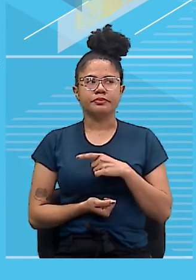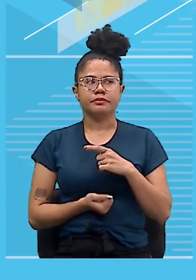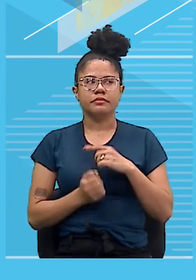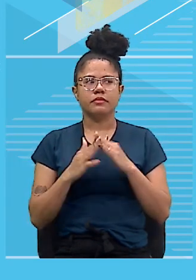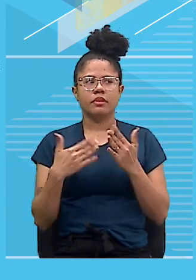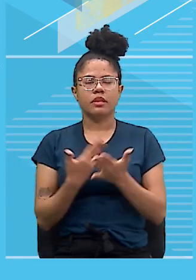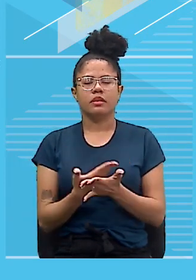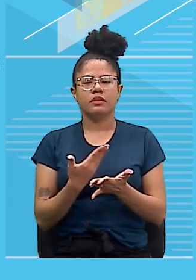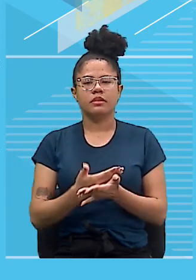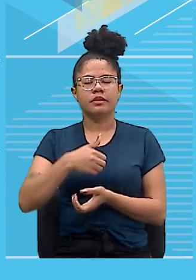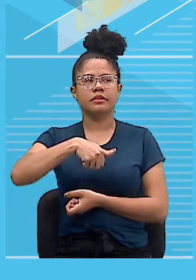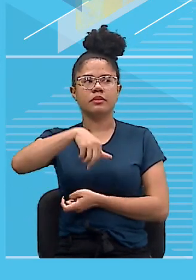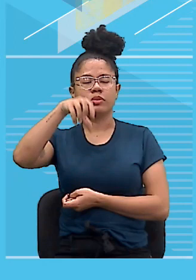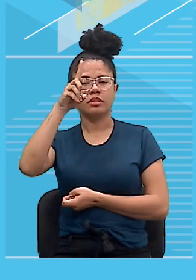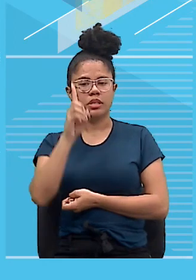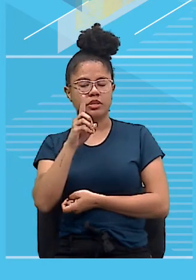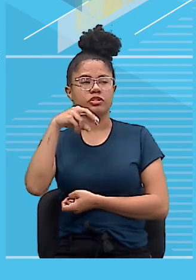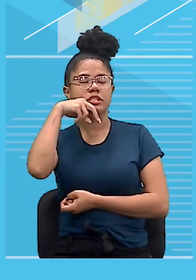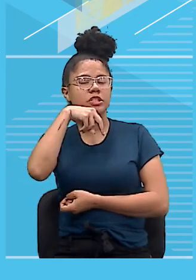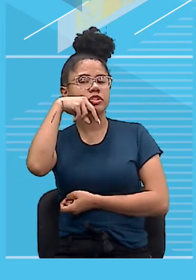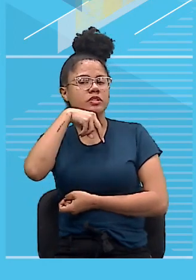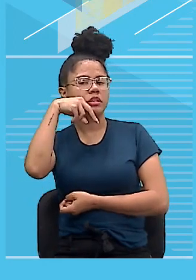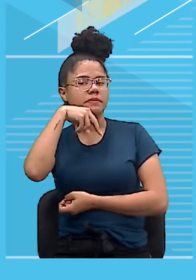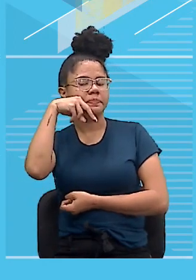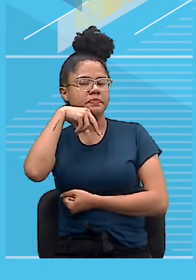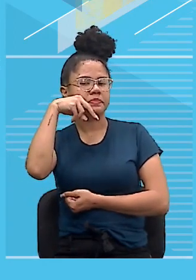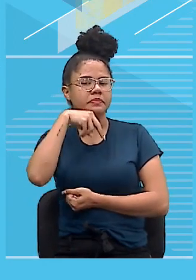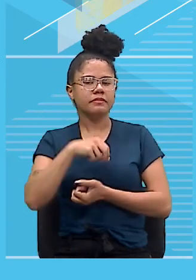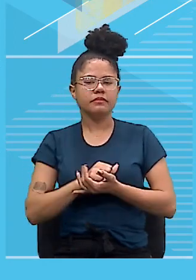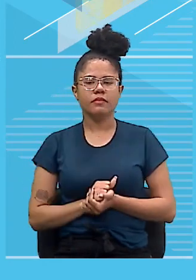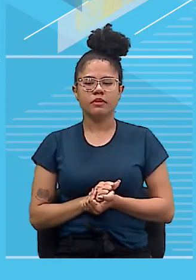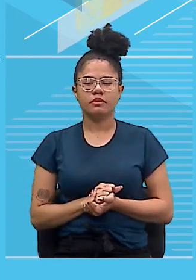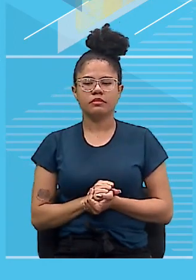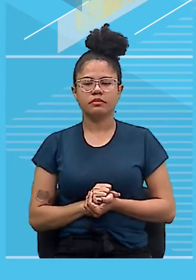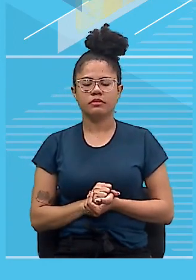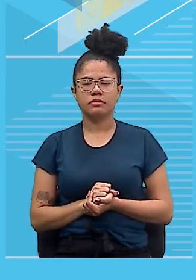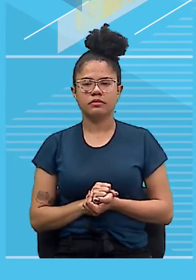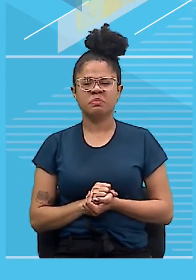no nordeste da Nigéria Nordeste da Nigéria